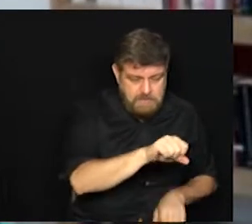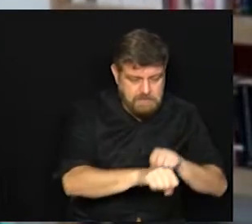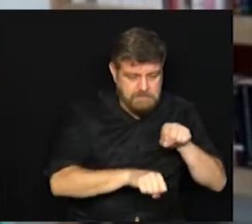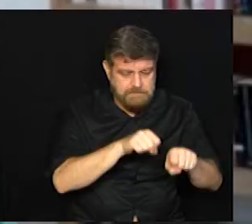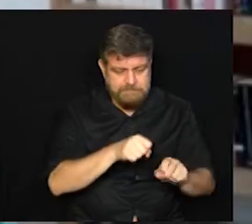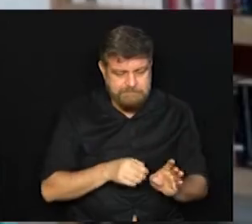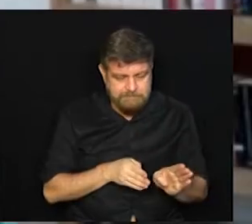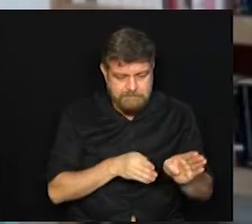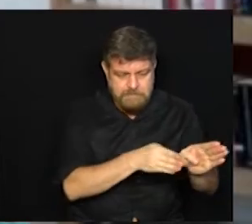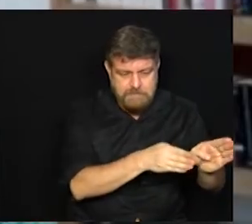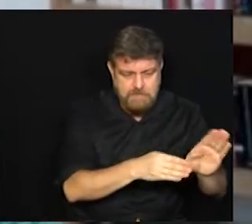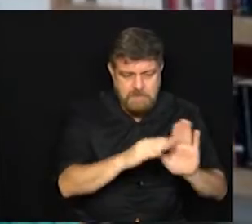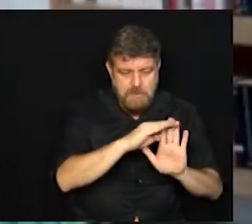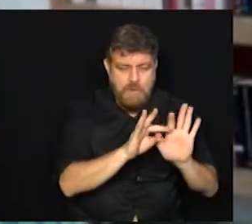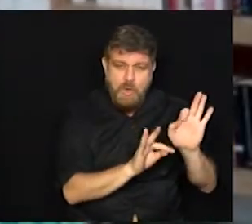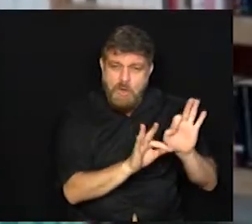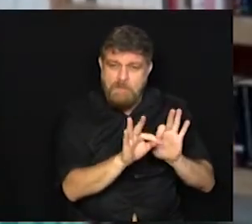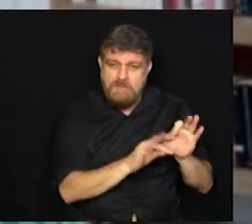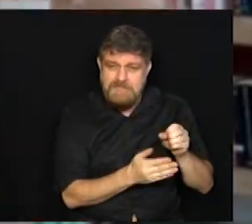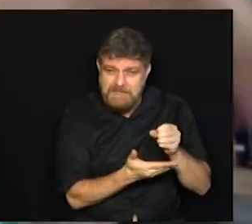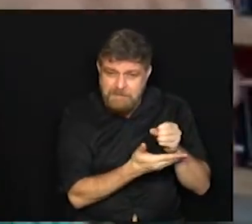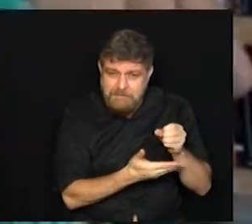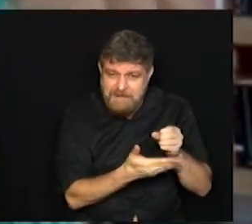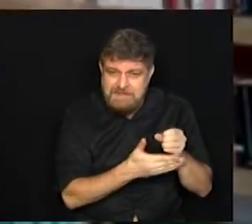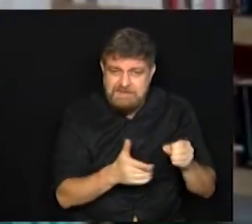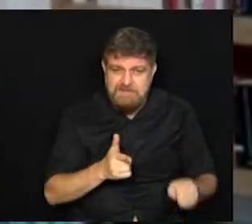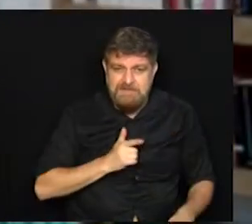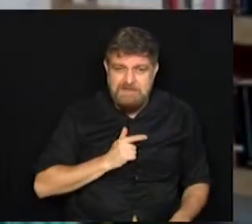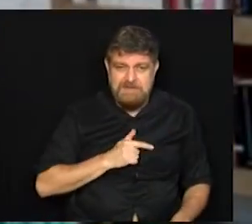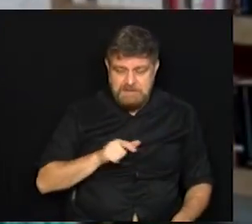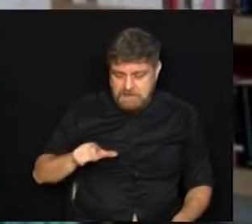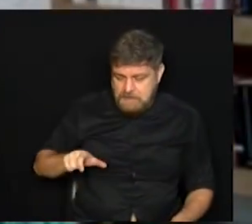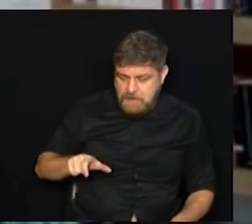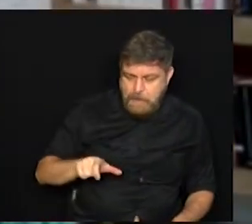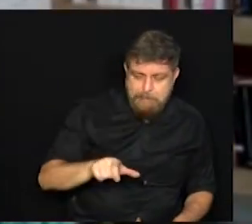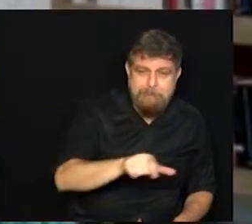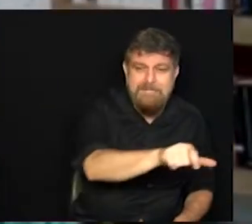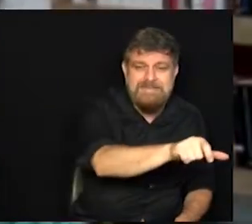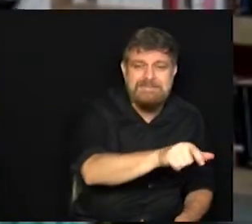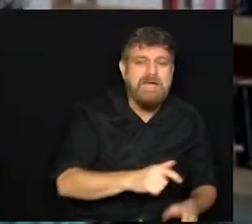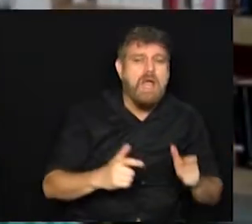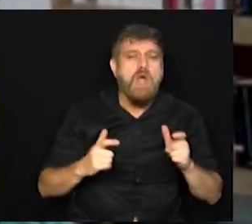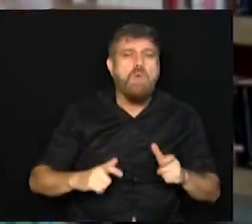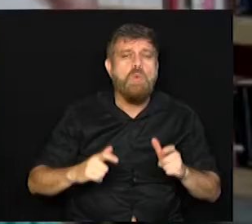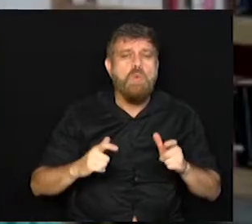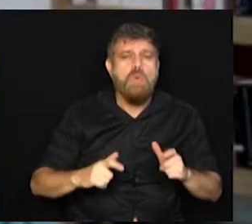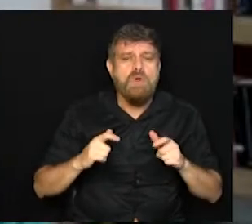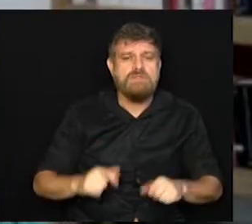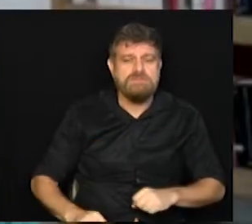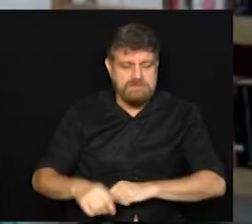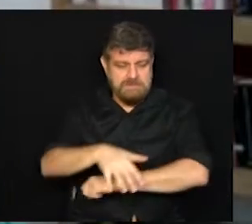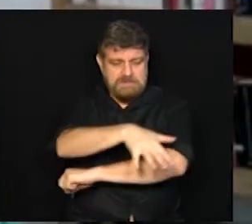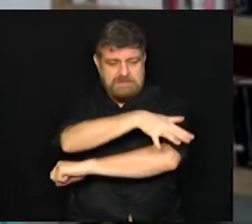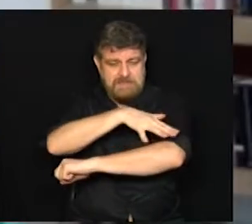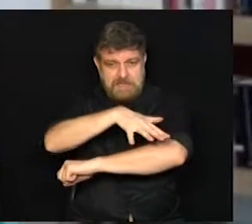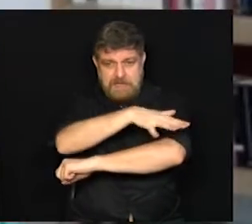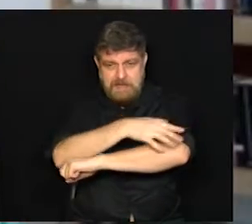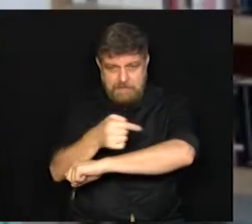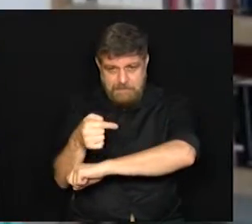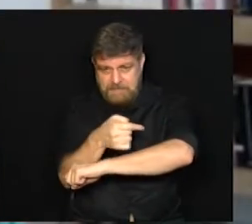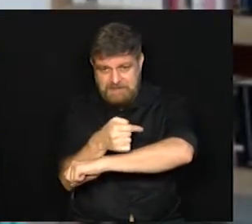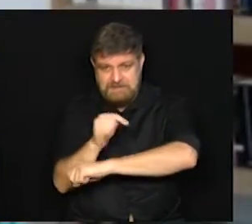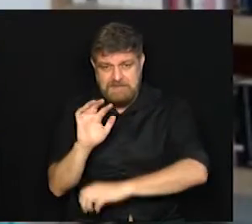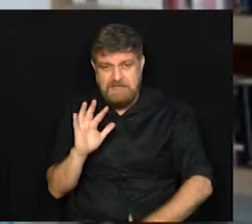projeto inicial iria passar, inclusive, ali no meio da praça, onde se